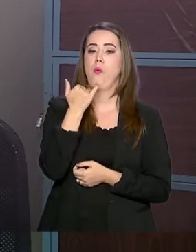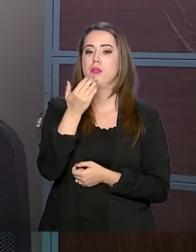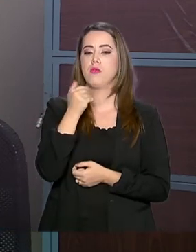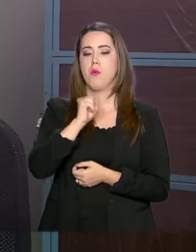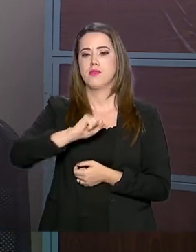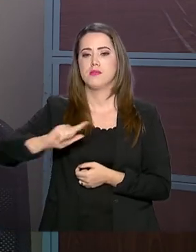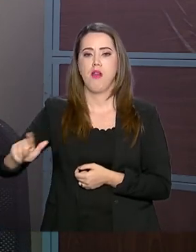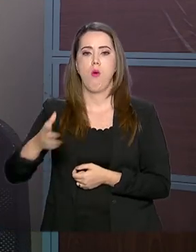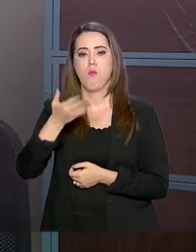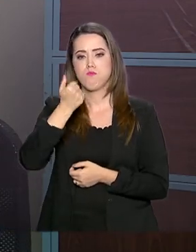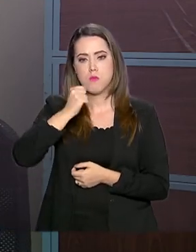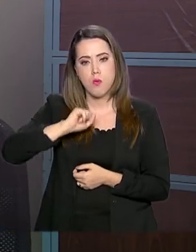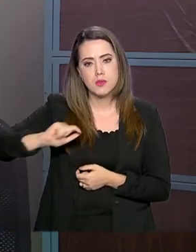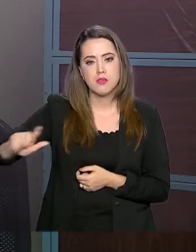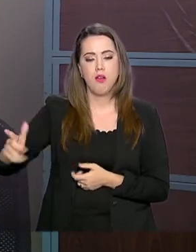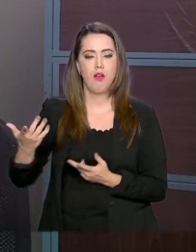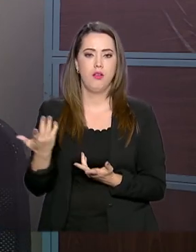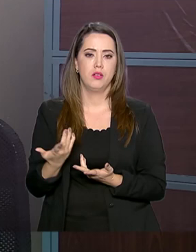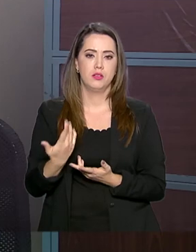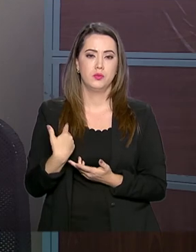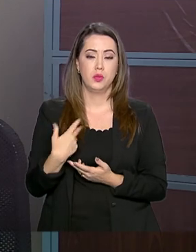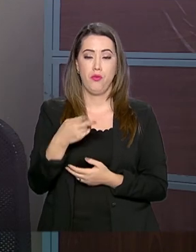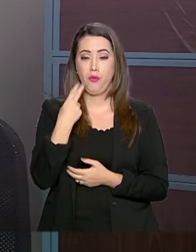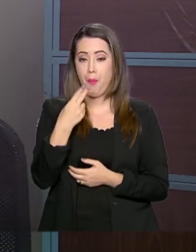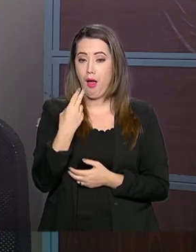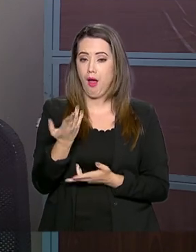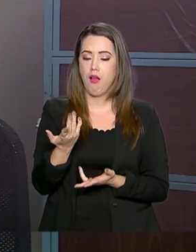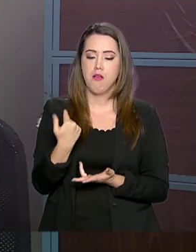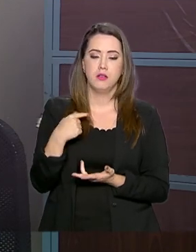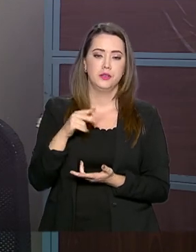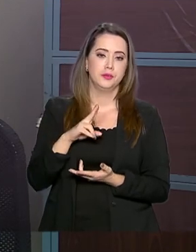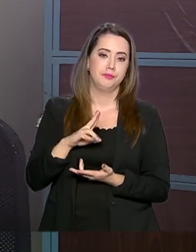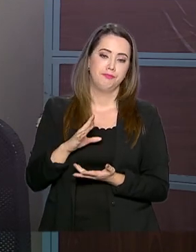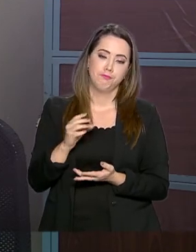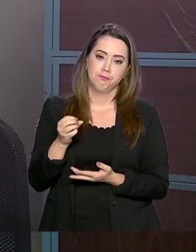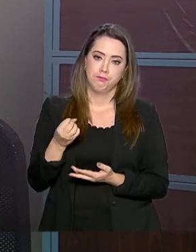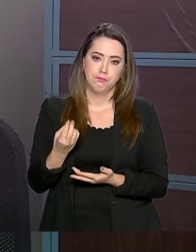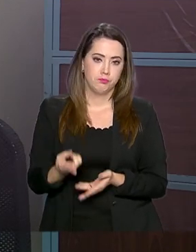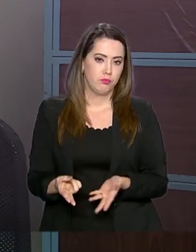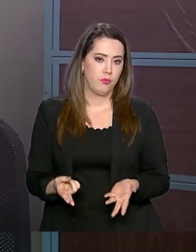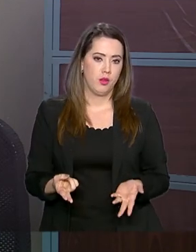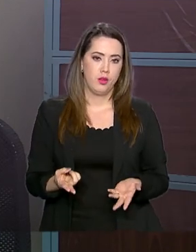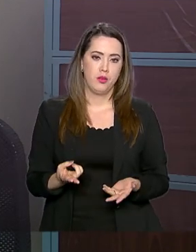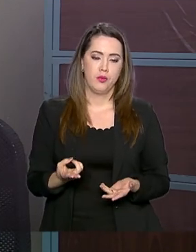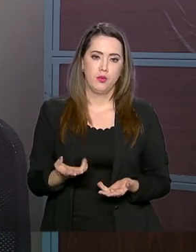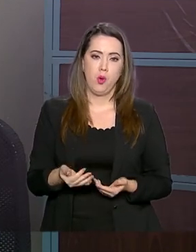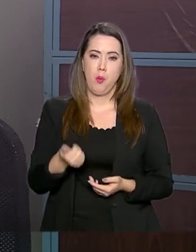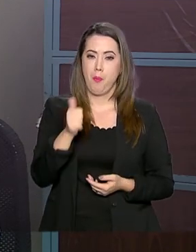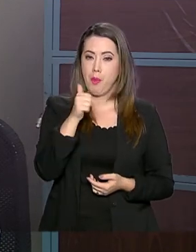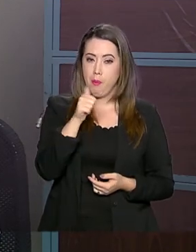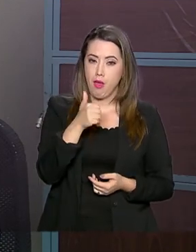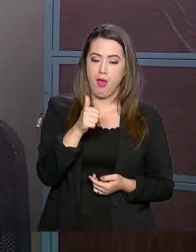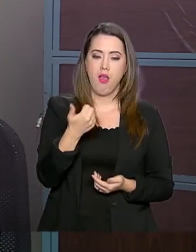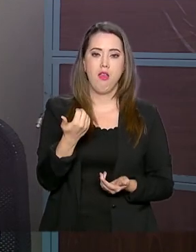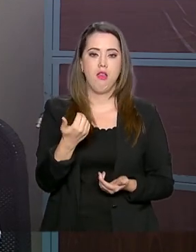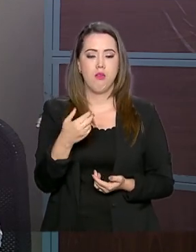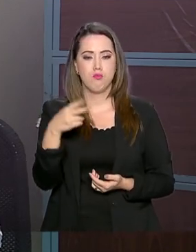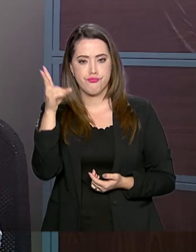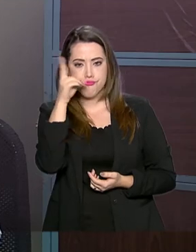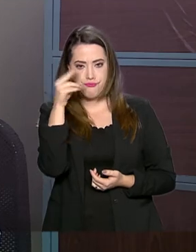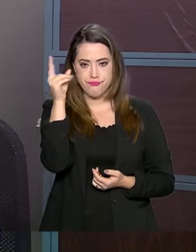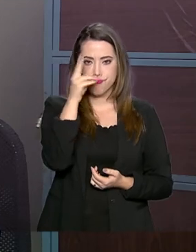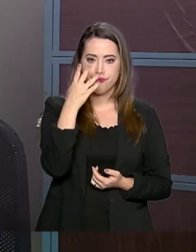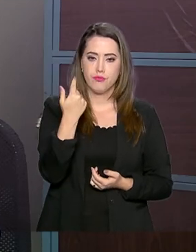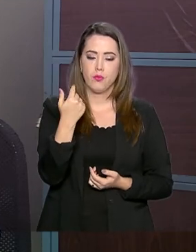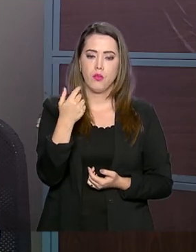alimentos, o tabagismo, o excesso de ingesto de álcool. Então, a primeira medida